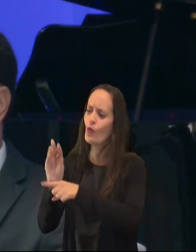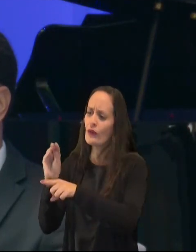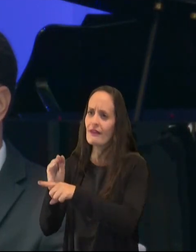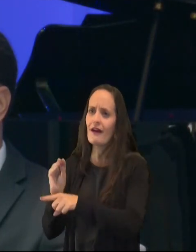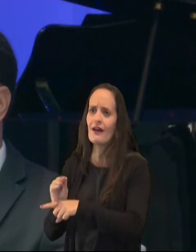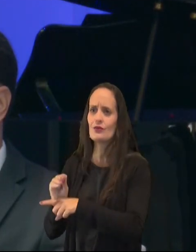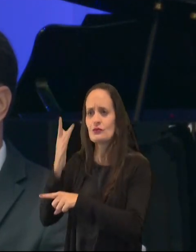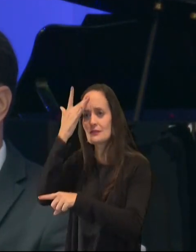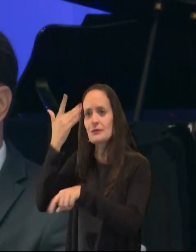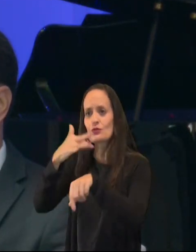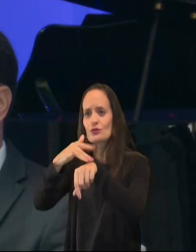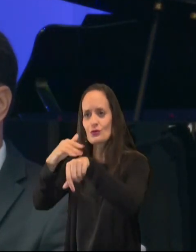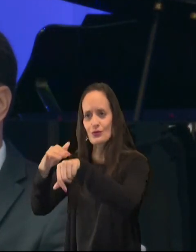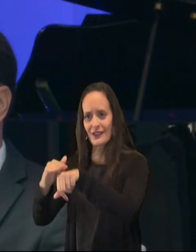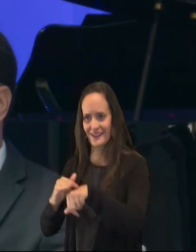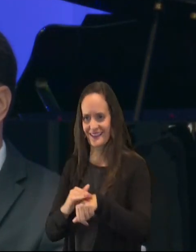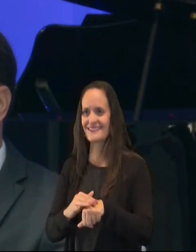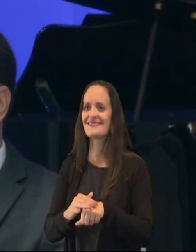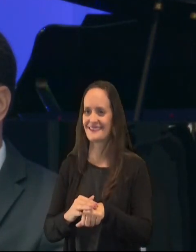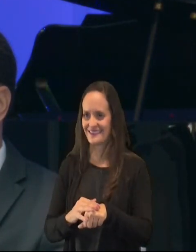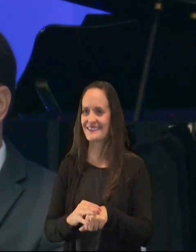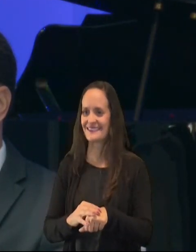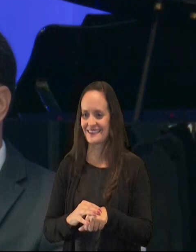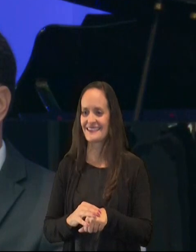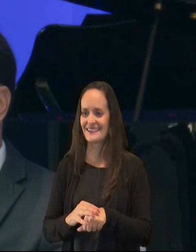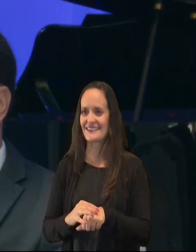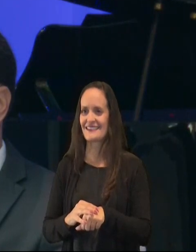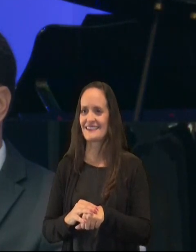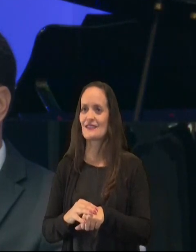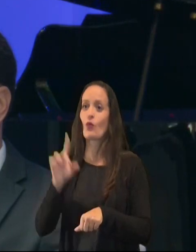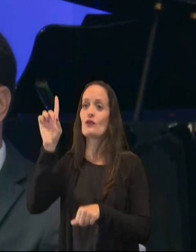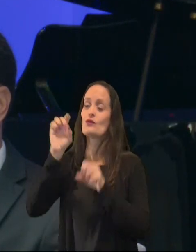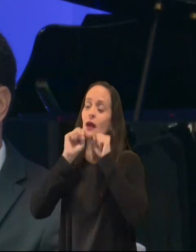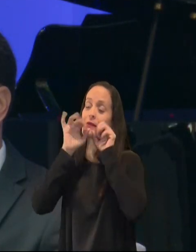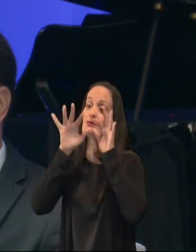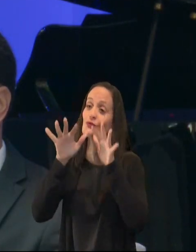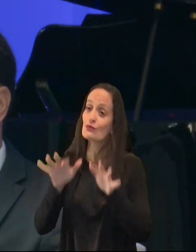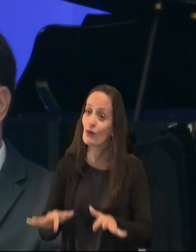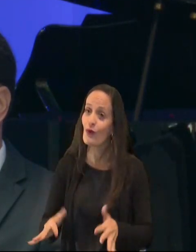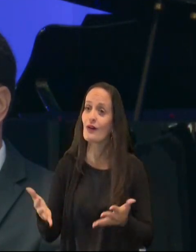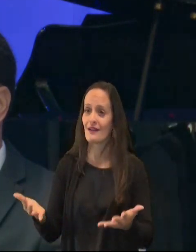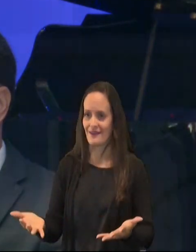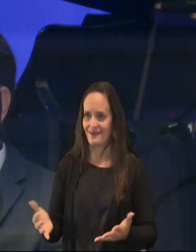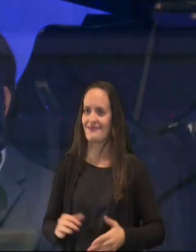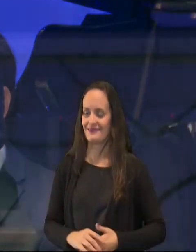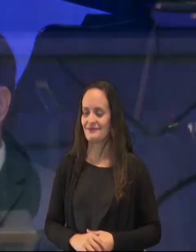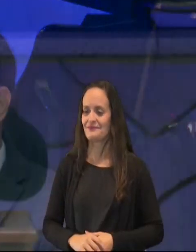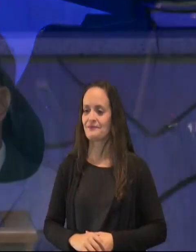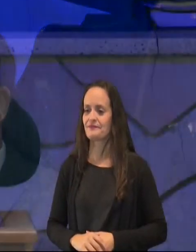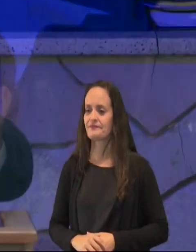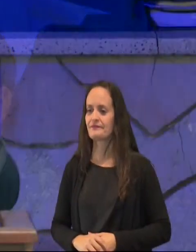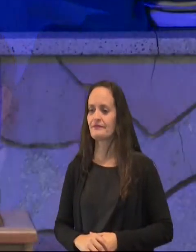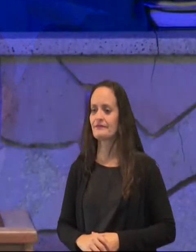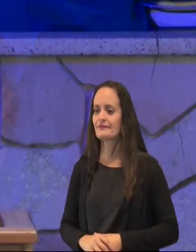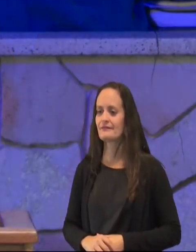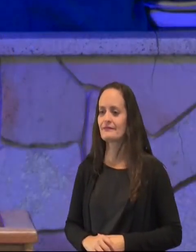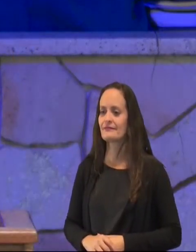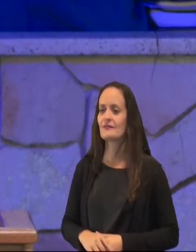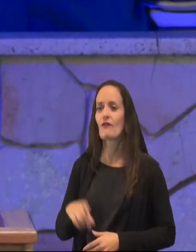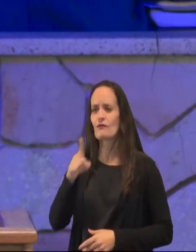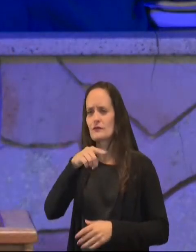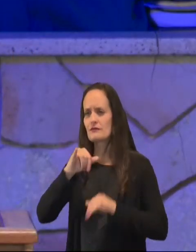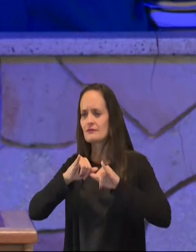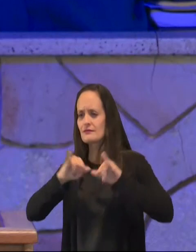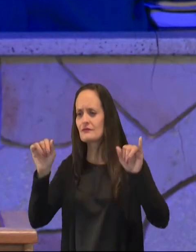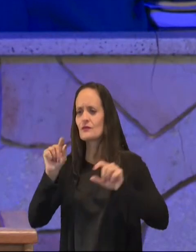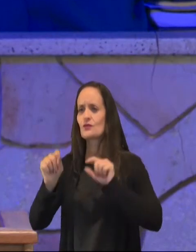que quando ele volte, ele então traga a recompensa e reconheça a igreja. Os irmãos ficam só com a informação,